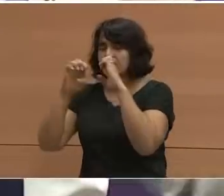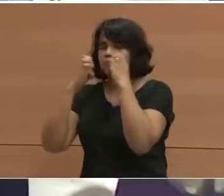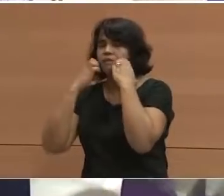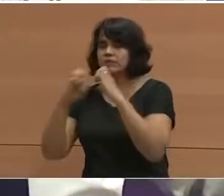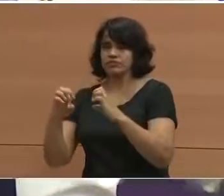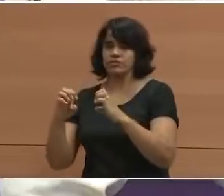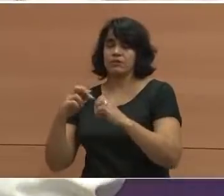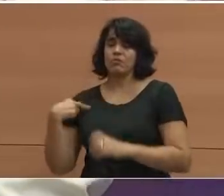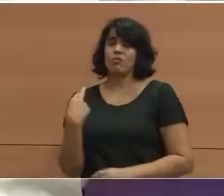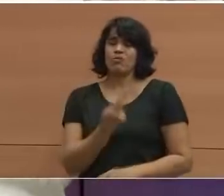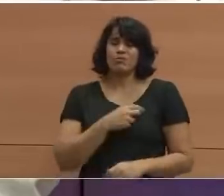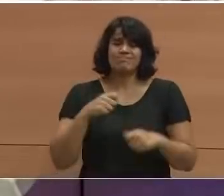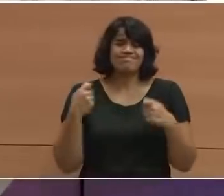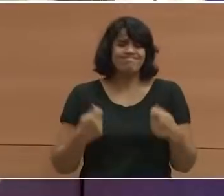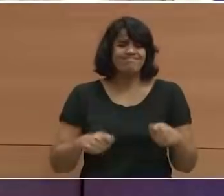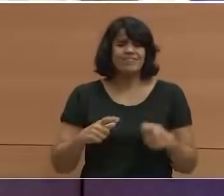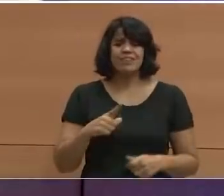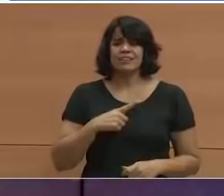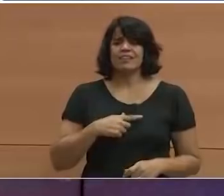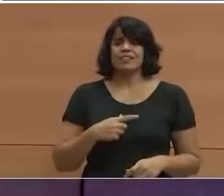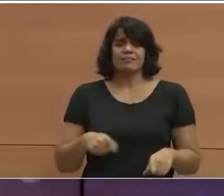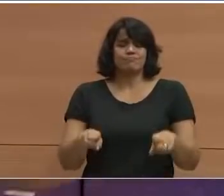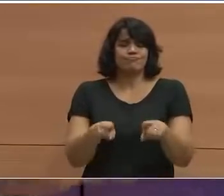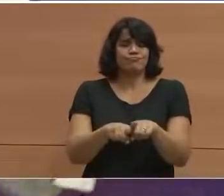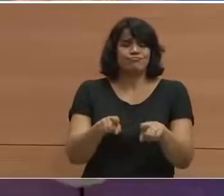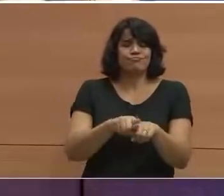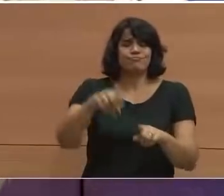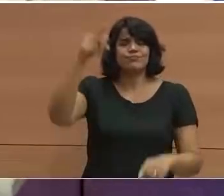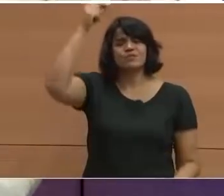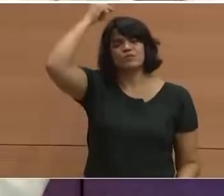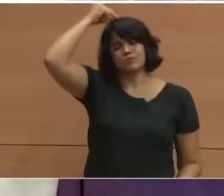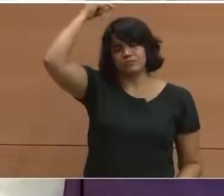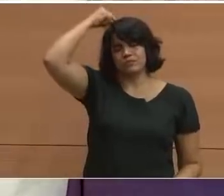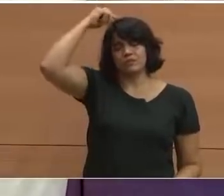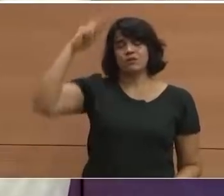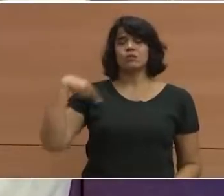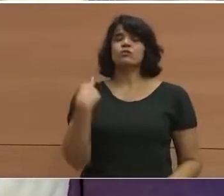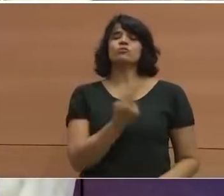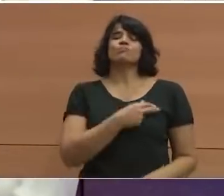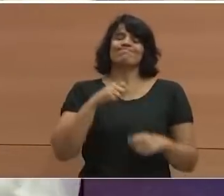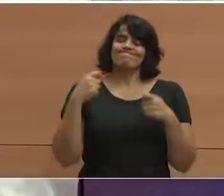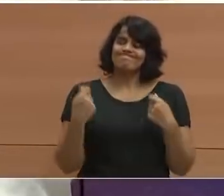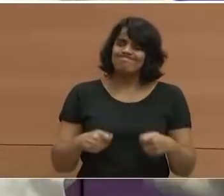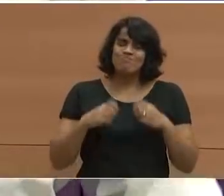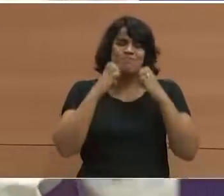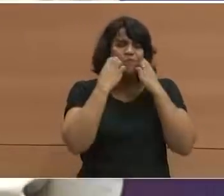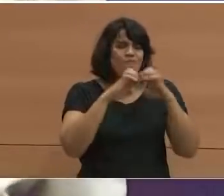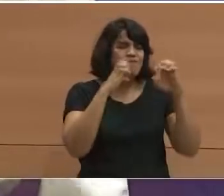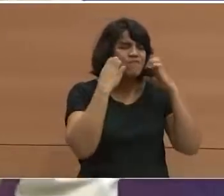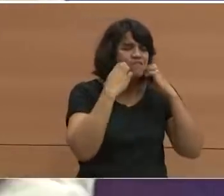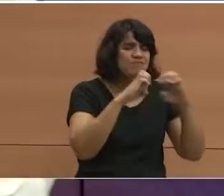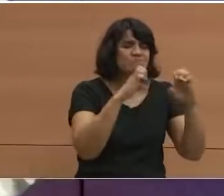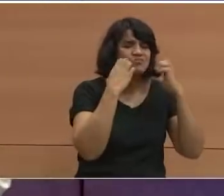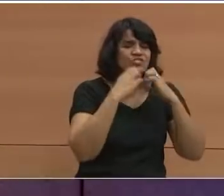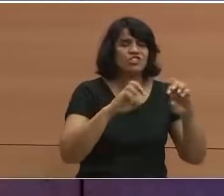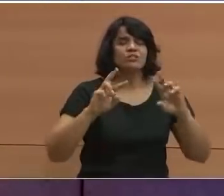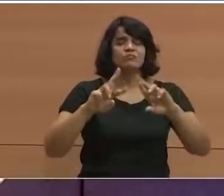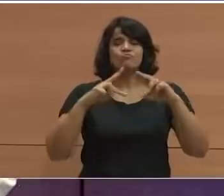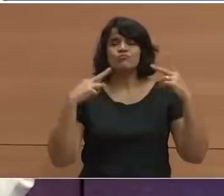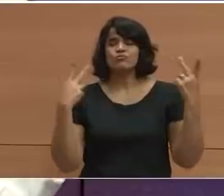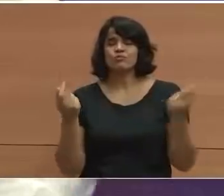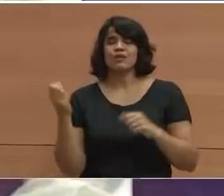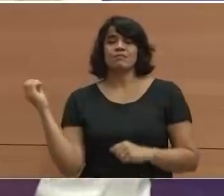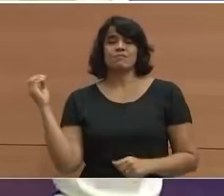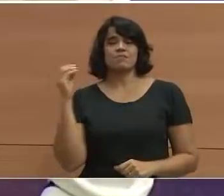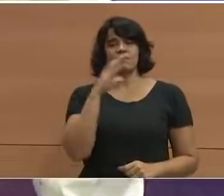espírito, irmãos. Não fique na sua zona de conforto. Você precisa abrir novos campos de atividade, como Paulo queria.